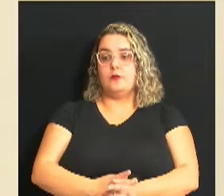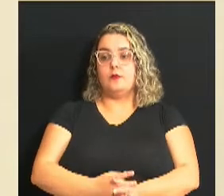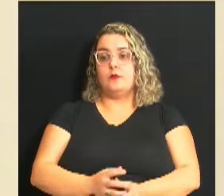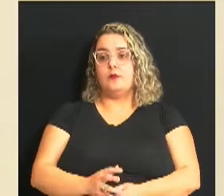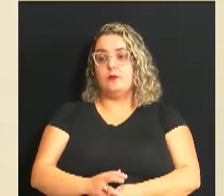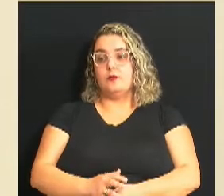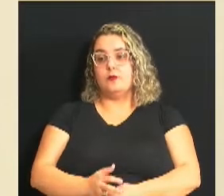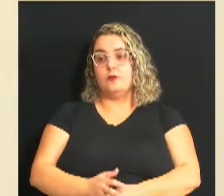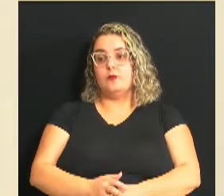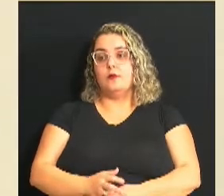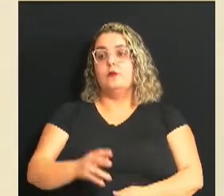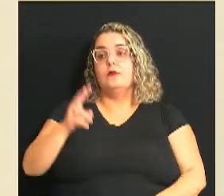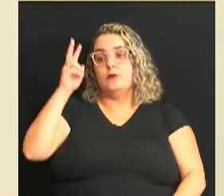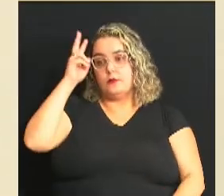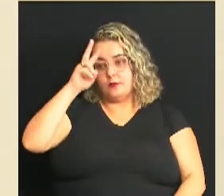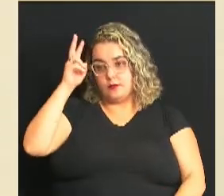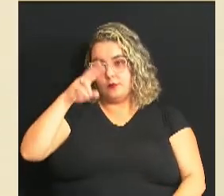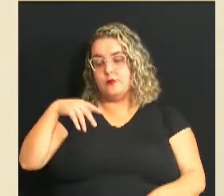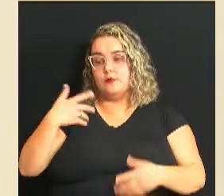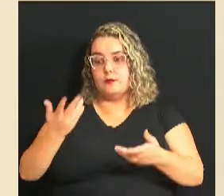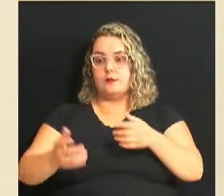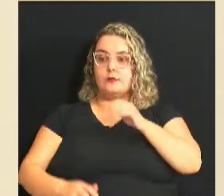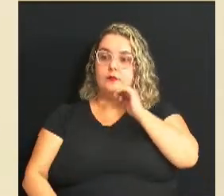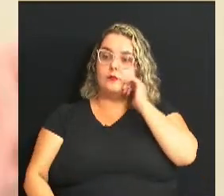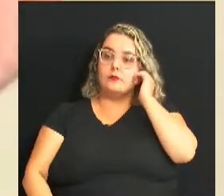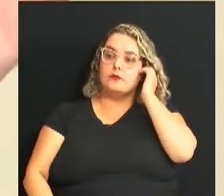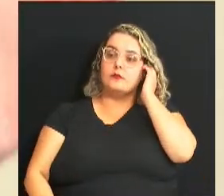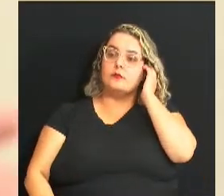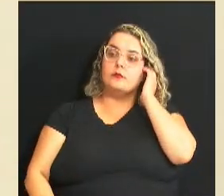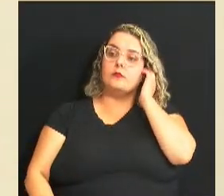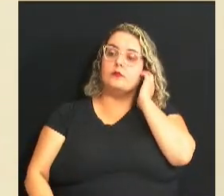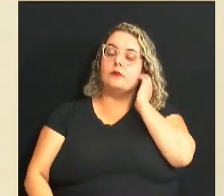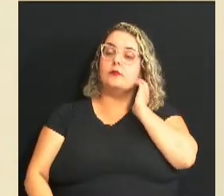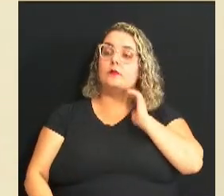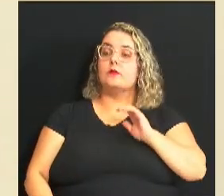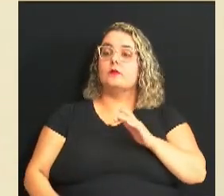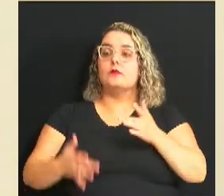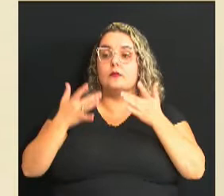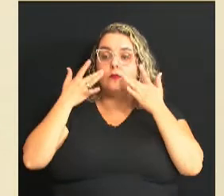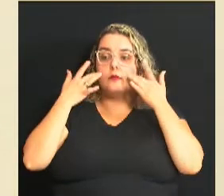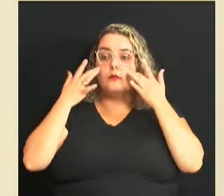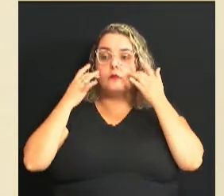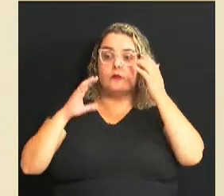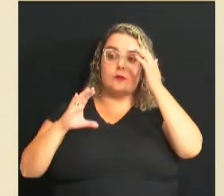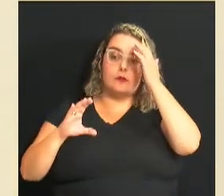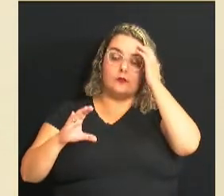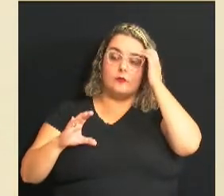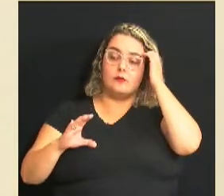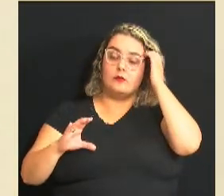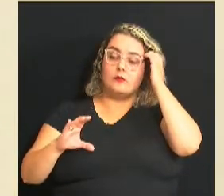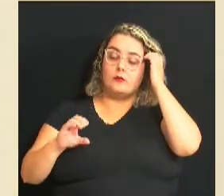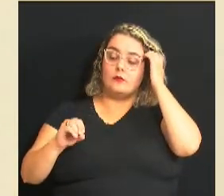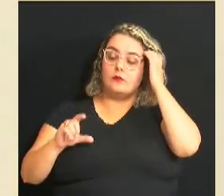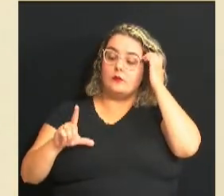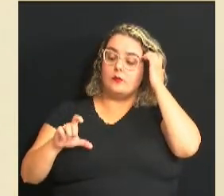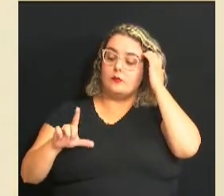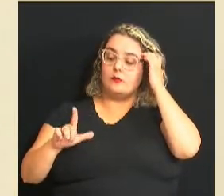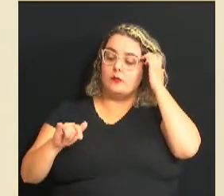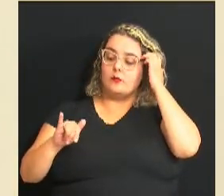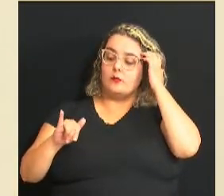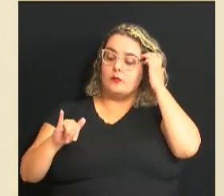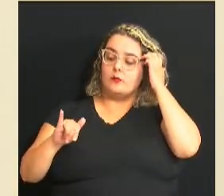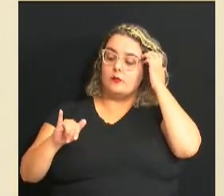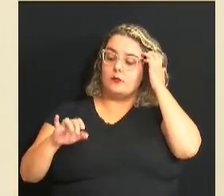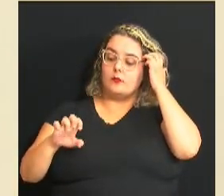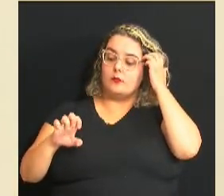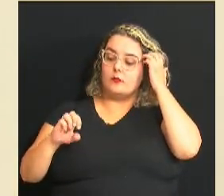Me lembrei nessa linha também o Teatro do Colégio Culto à Ciência, que foi reformado,